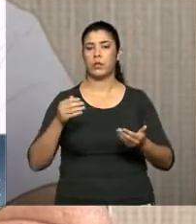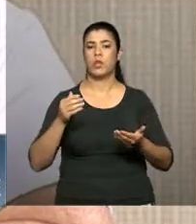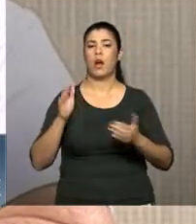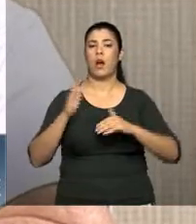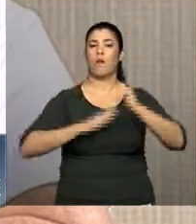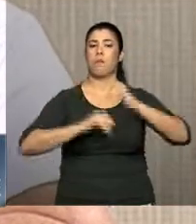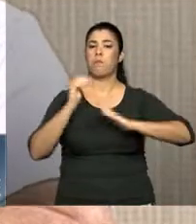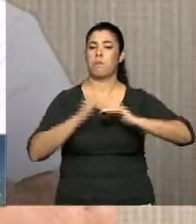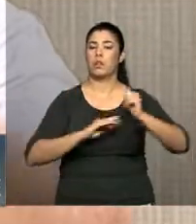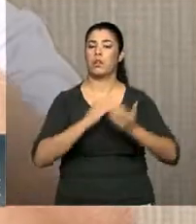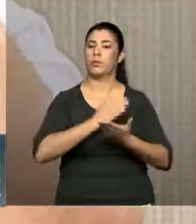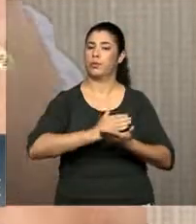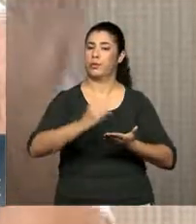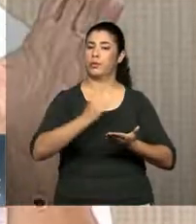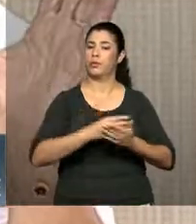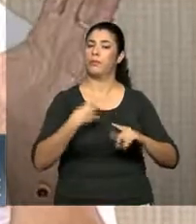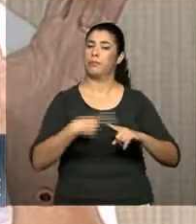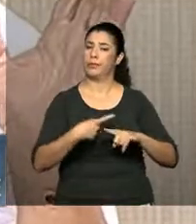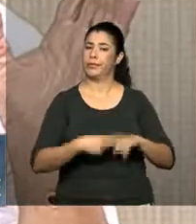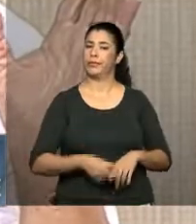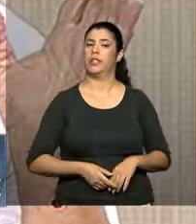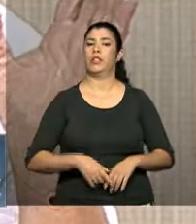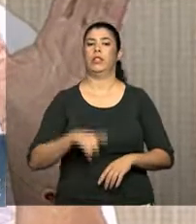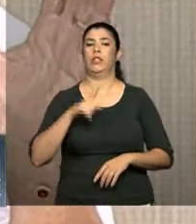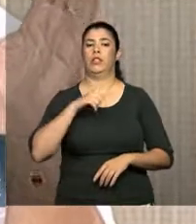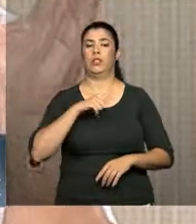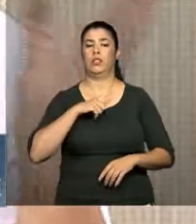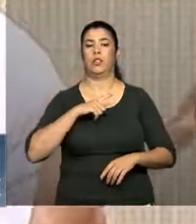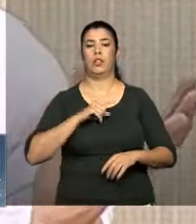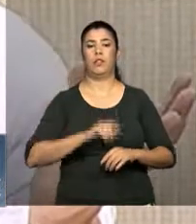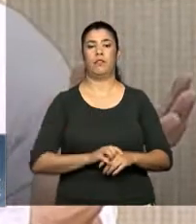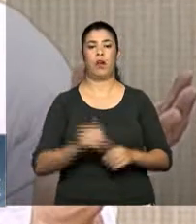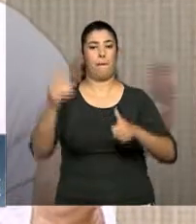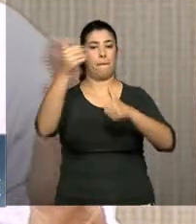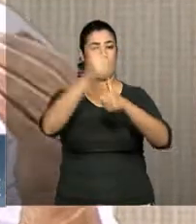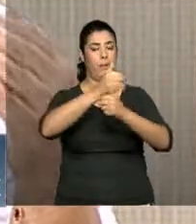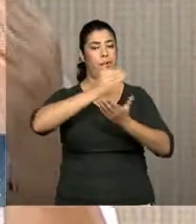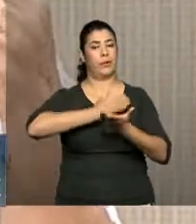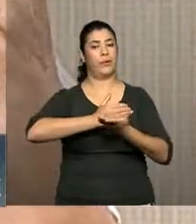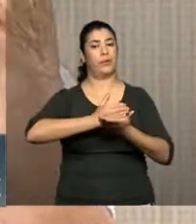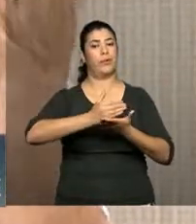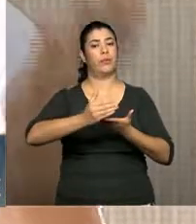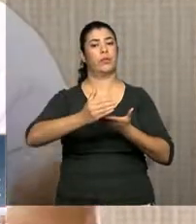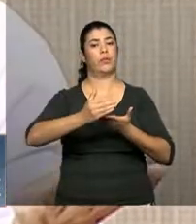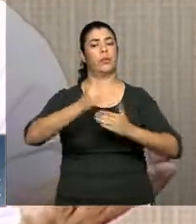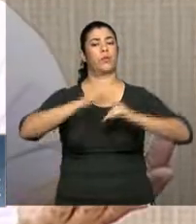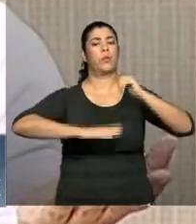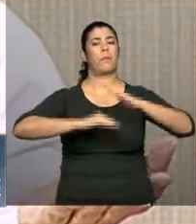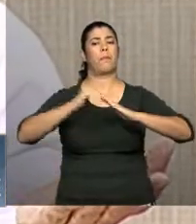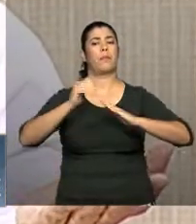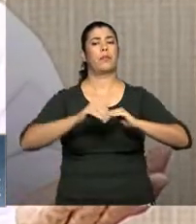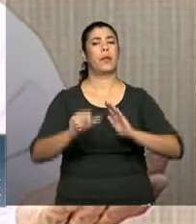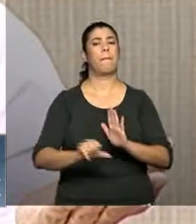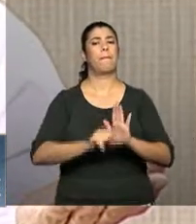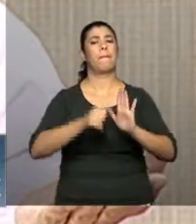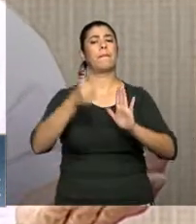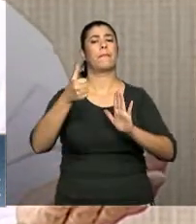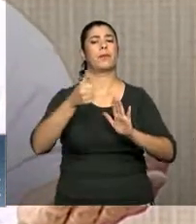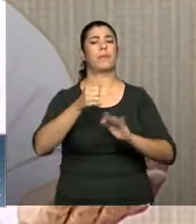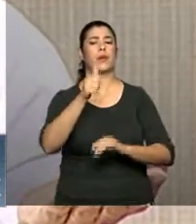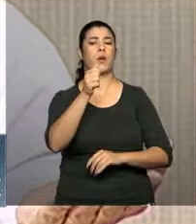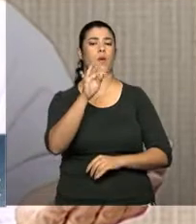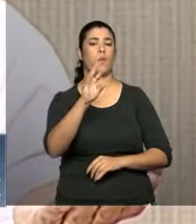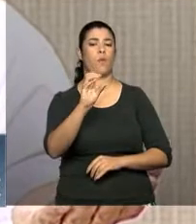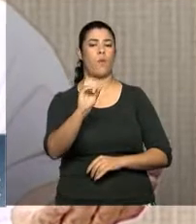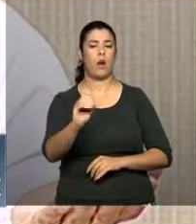primeiro porque nós iniciamos a solenidade com o ato de solidariedade